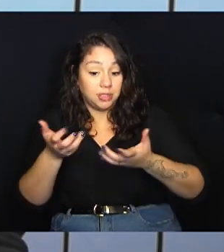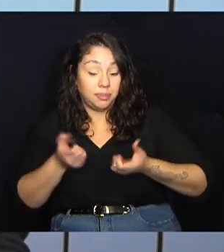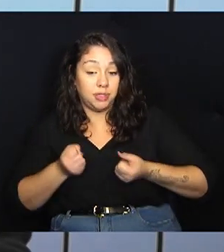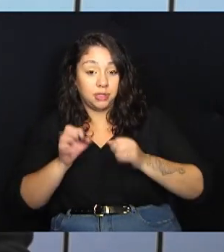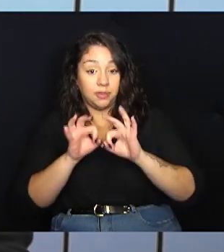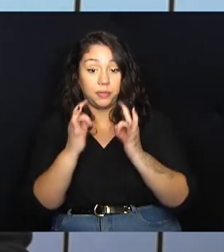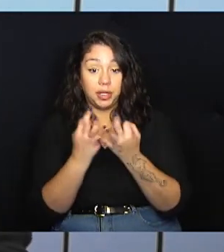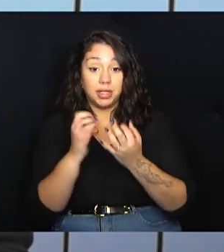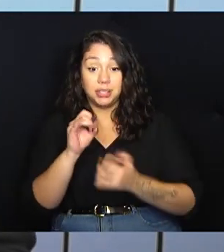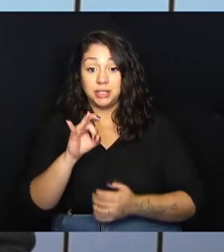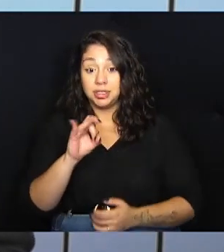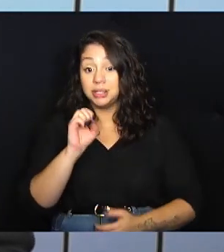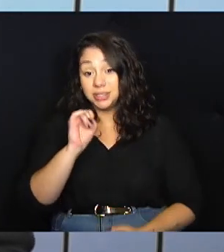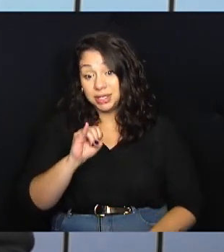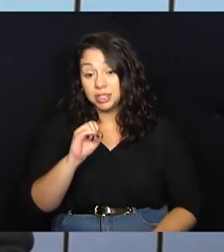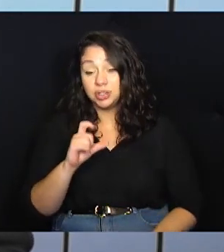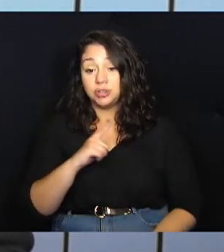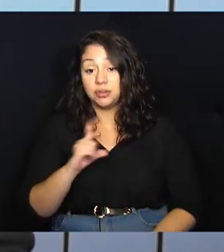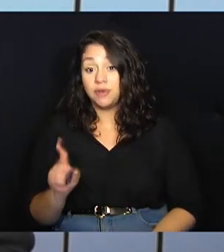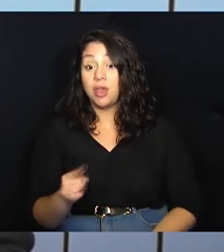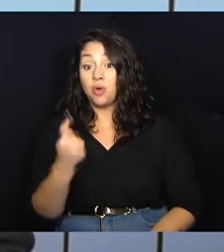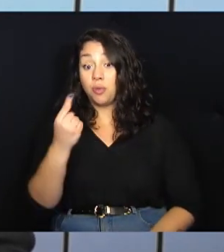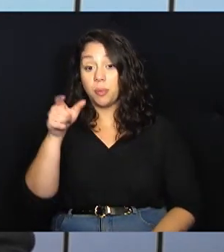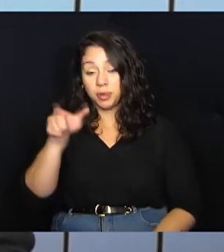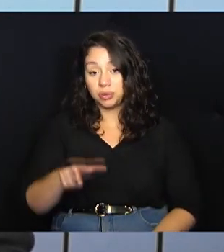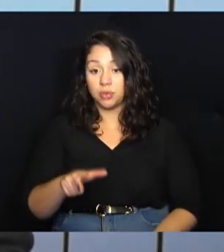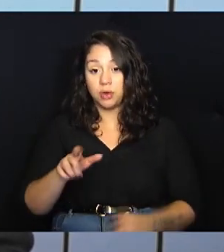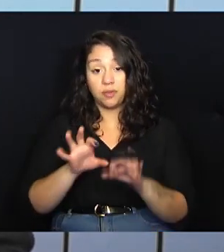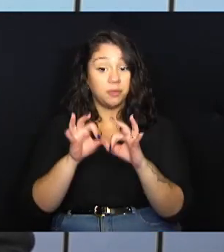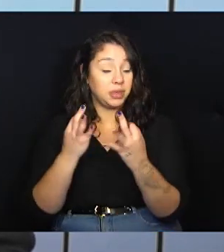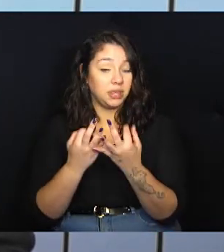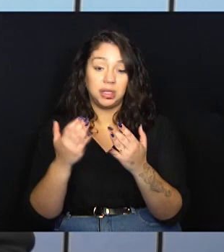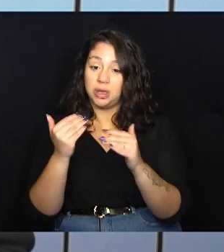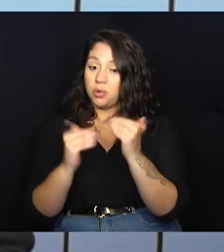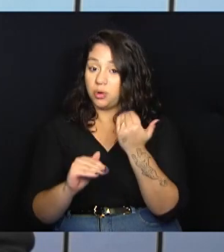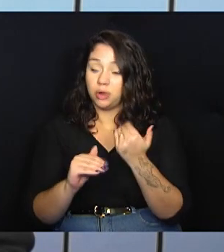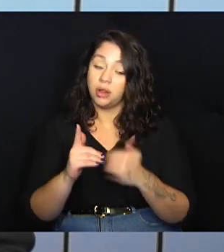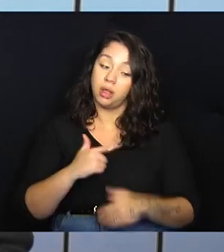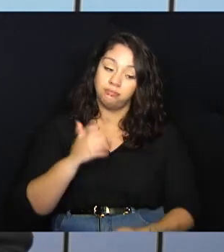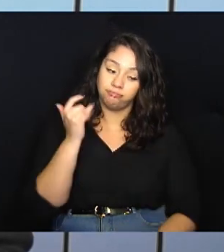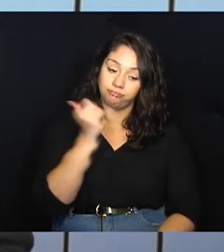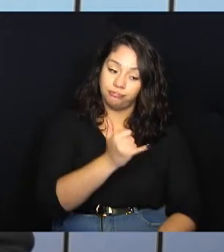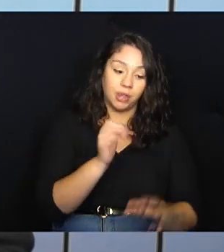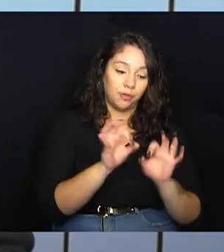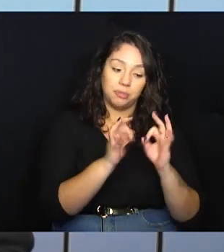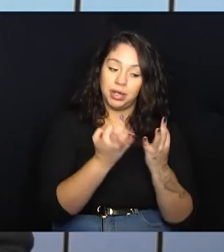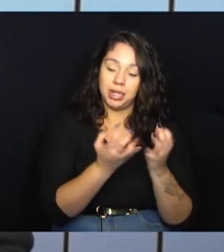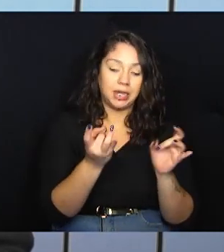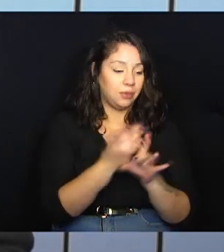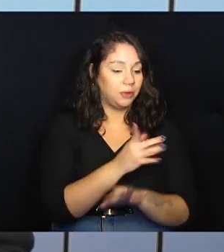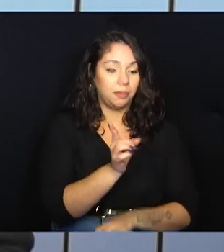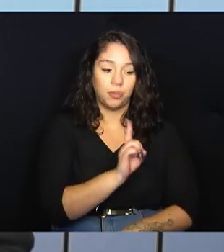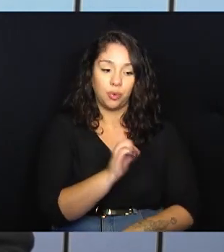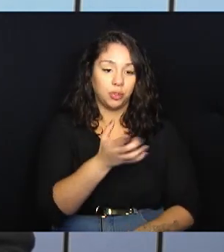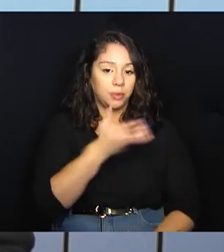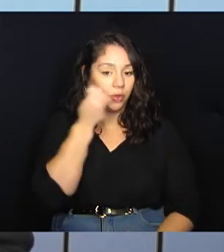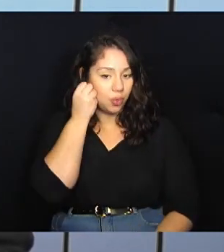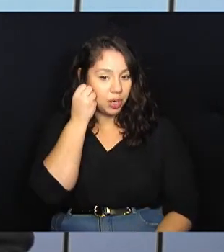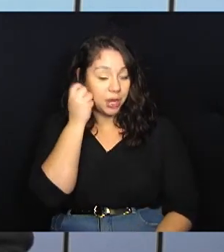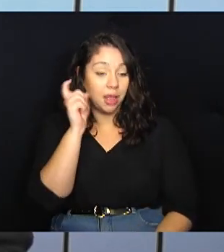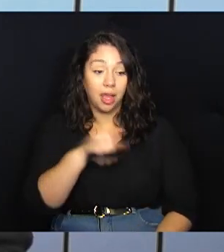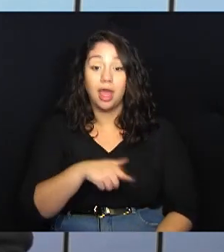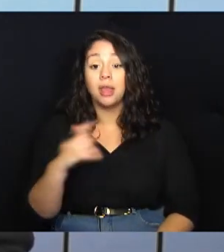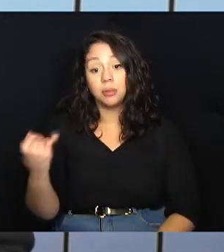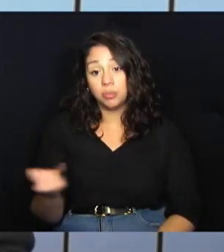membro da família que não esteja de acordo, então nós dizemos que a família não está pronta ainda para acolher. É importante